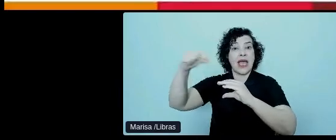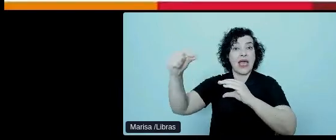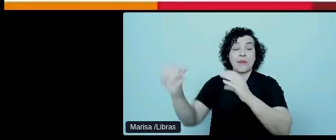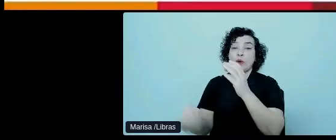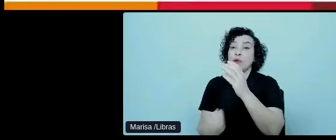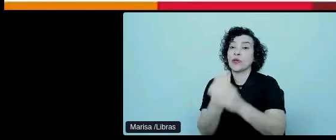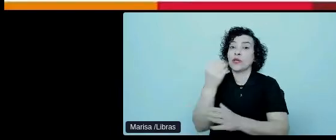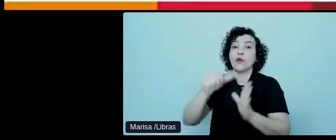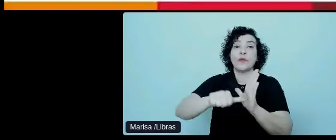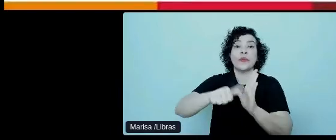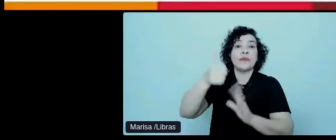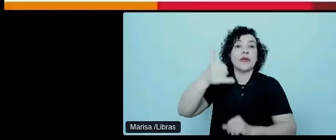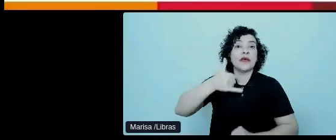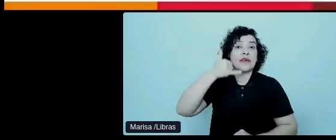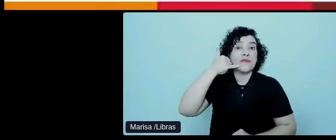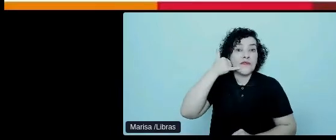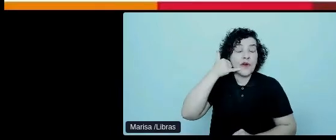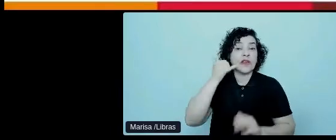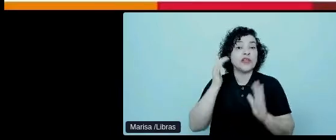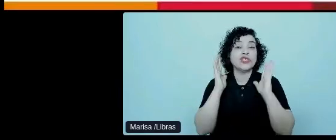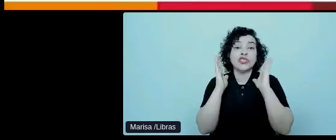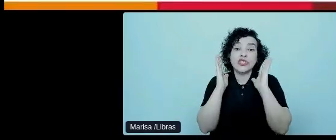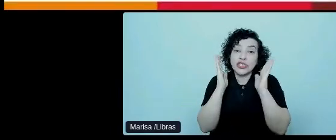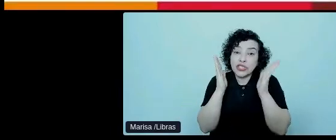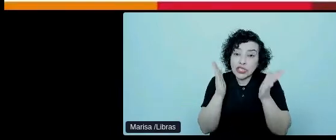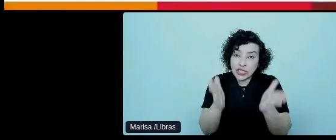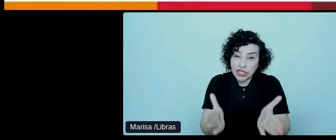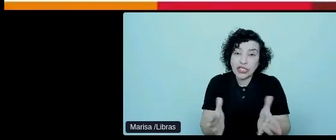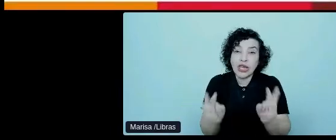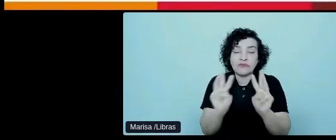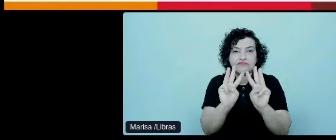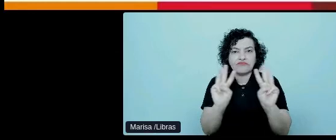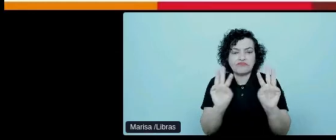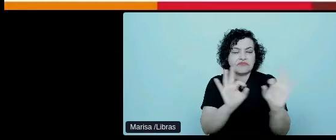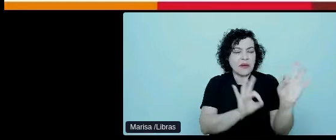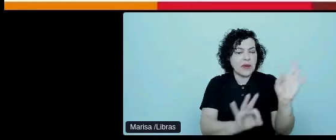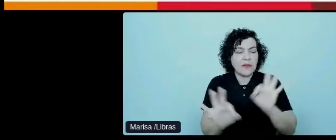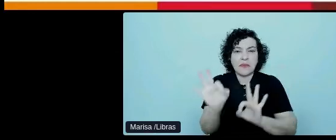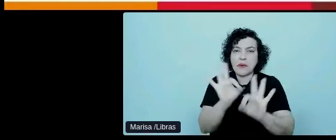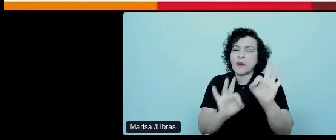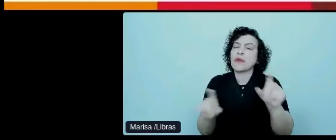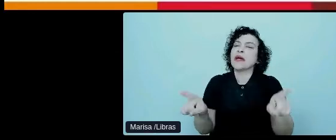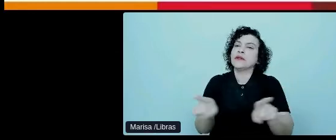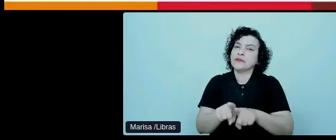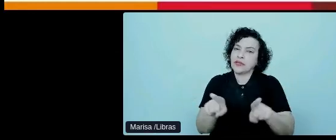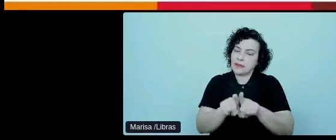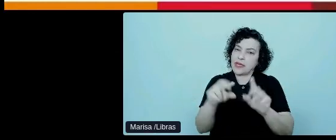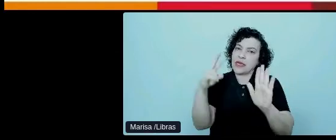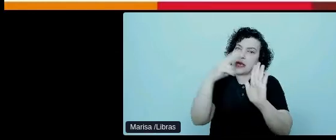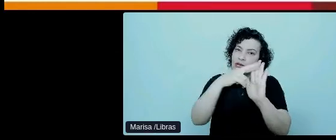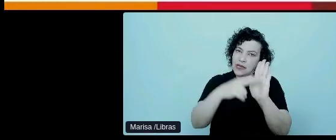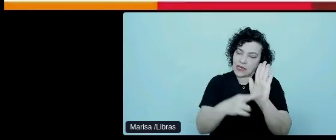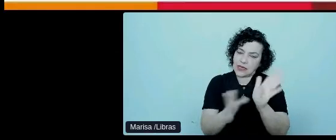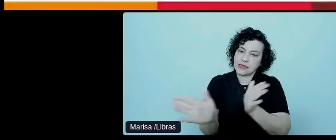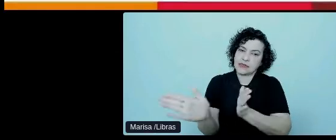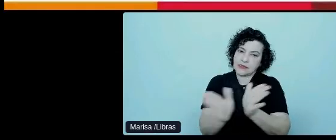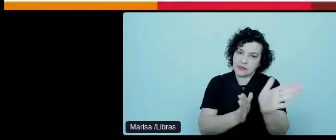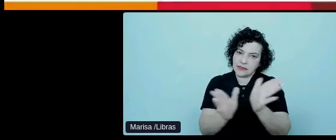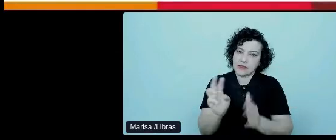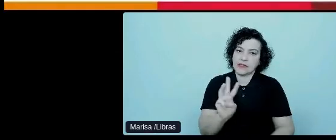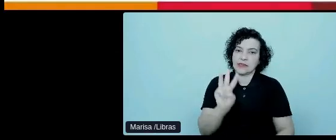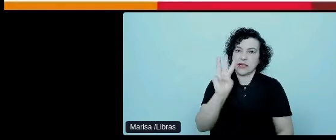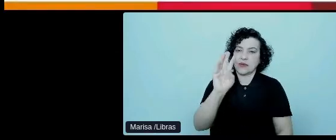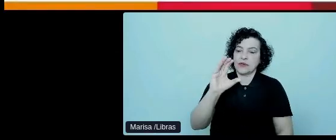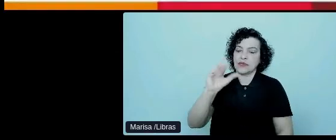assim, a web já estava se movimentando e as diretrizes de acessibilidade, que é o que a WCAG